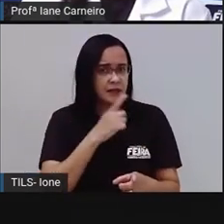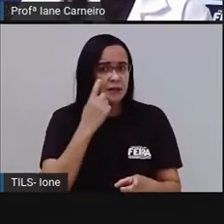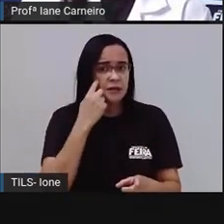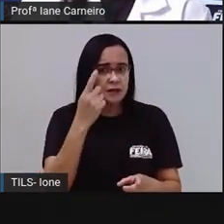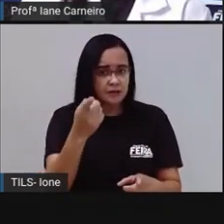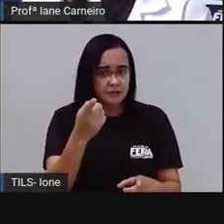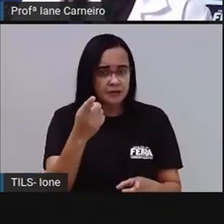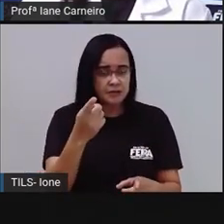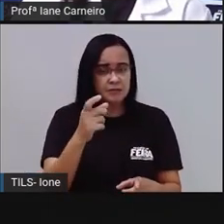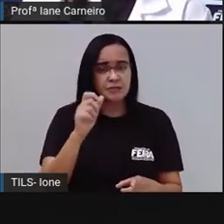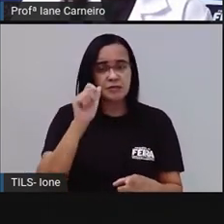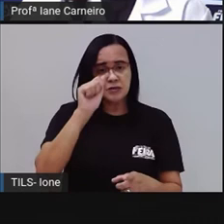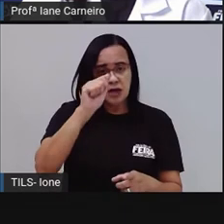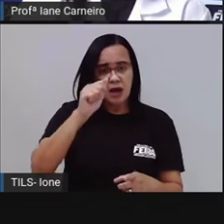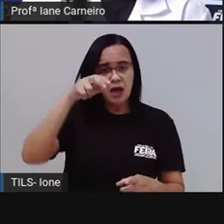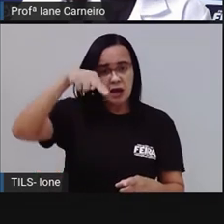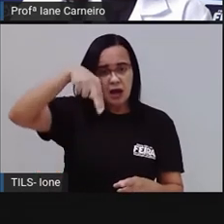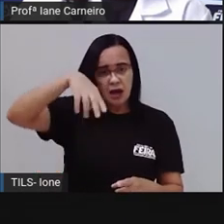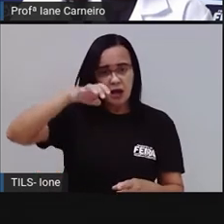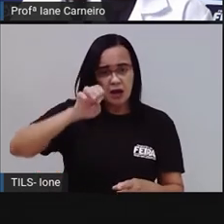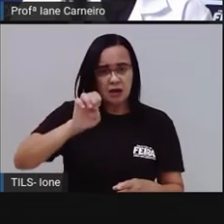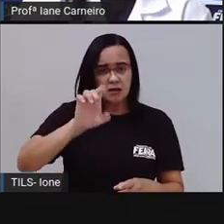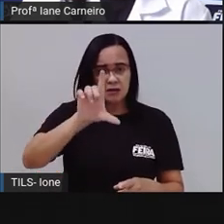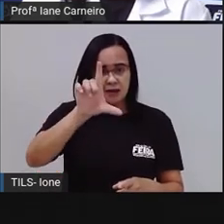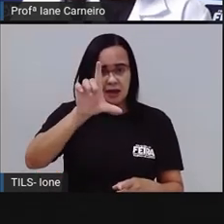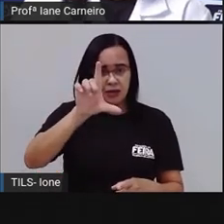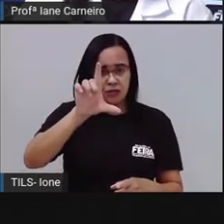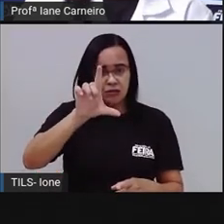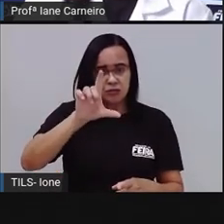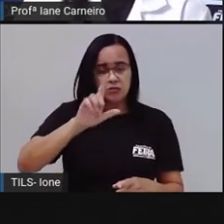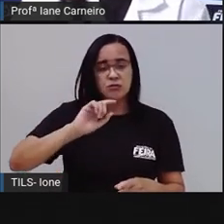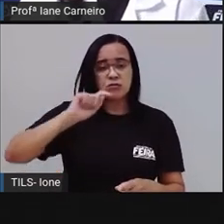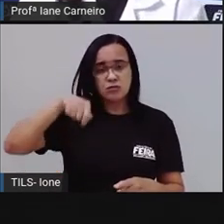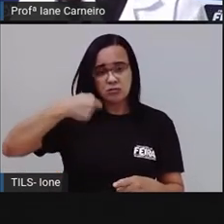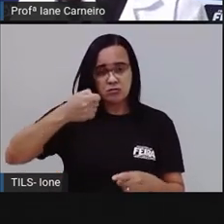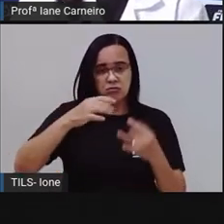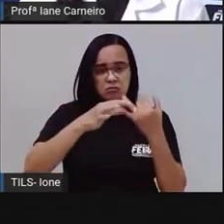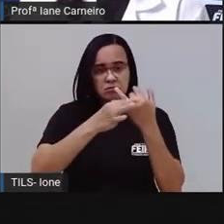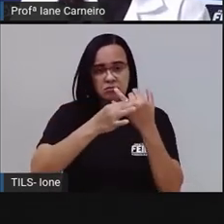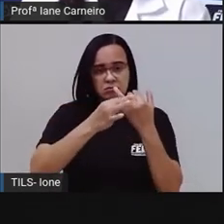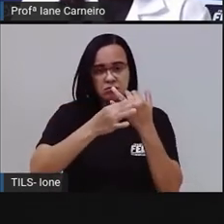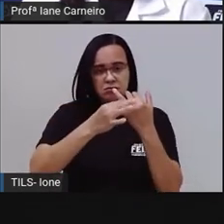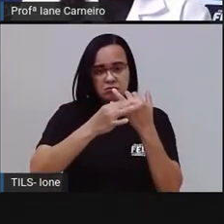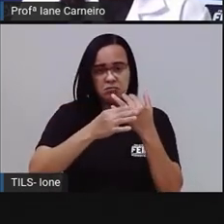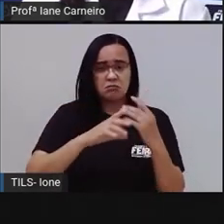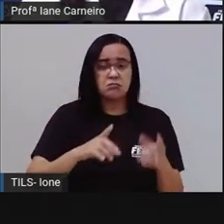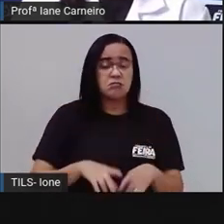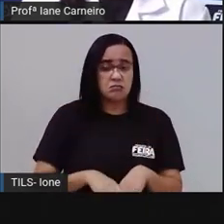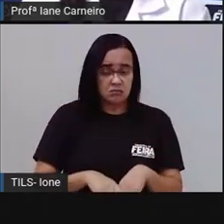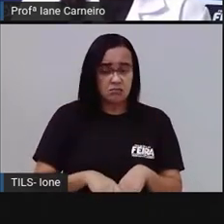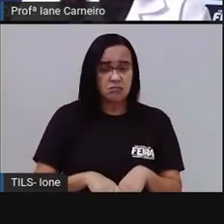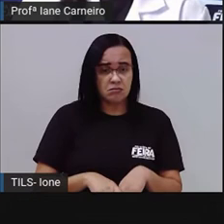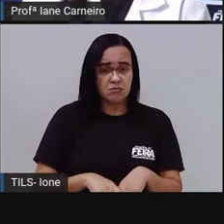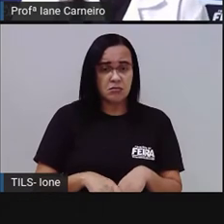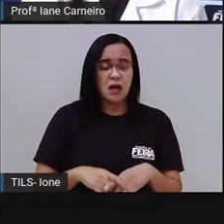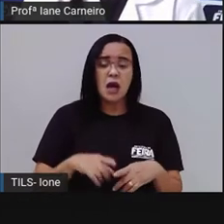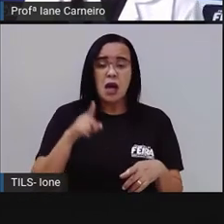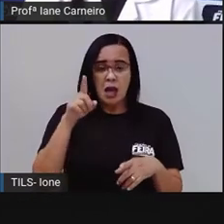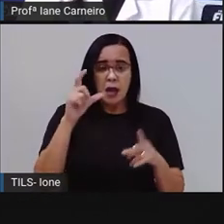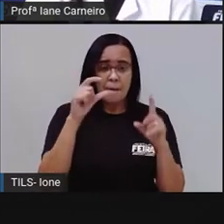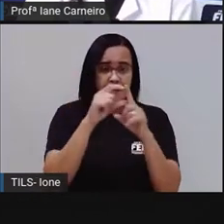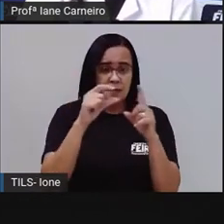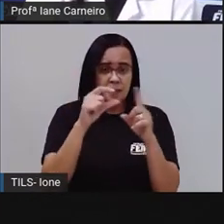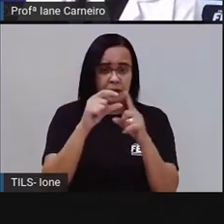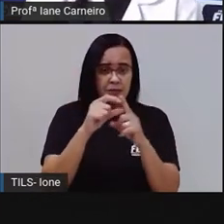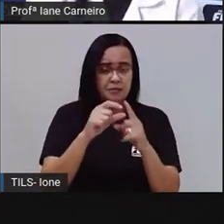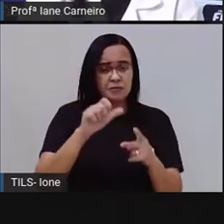Anel, tá certo? Anel. Nessa palavra aqui, será que esse A tem o mesmo